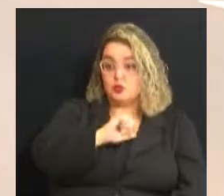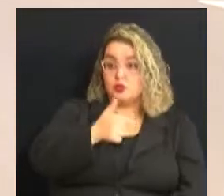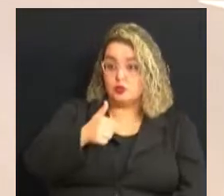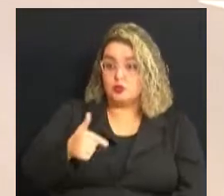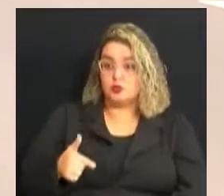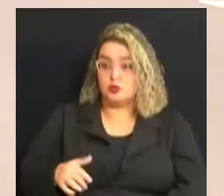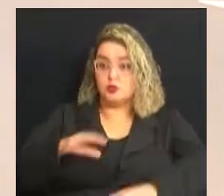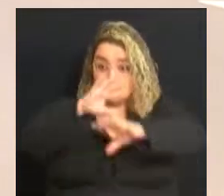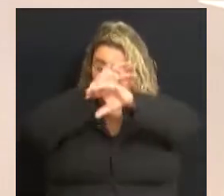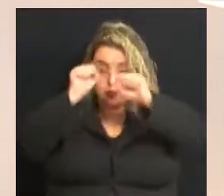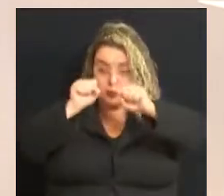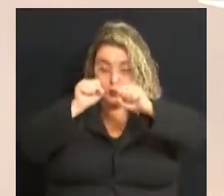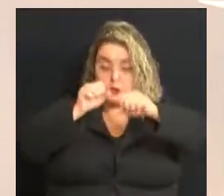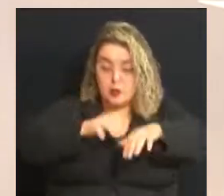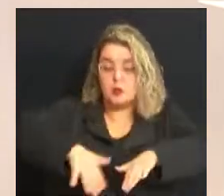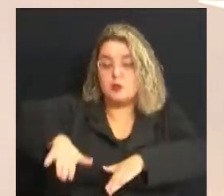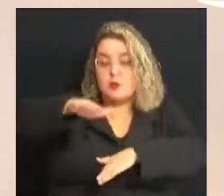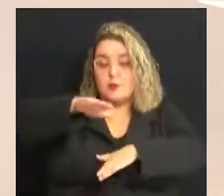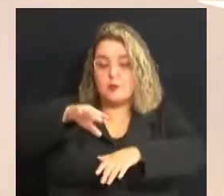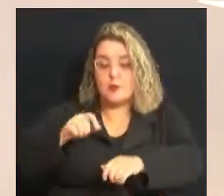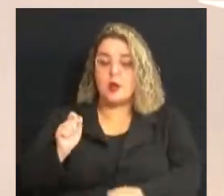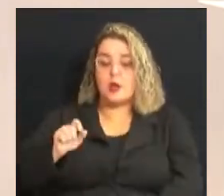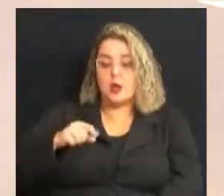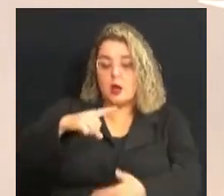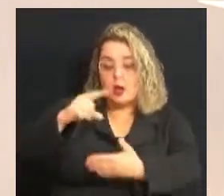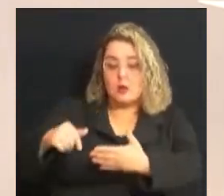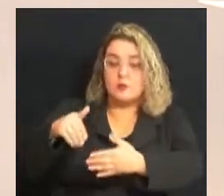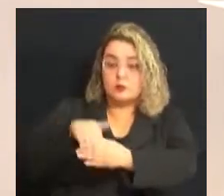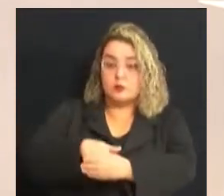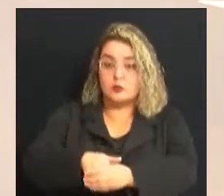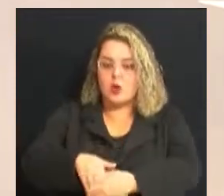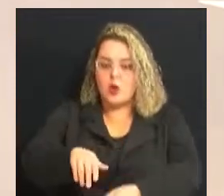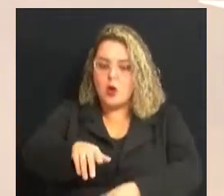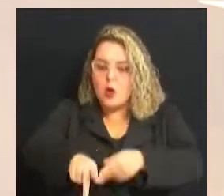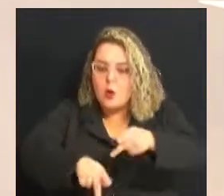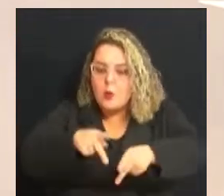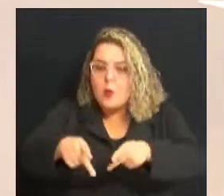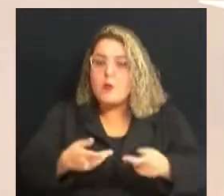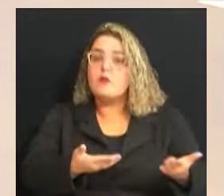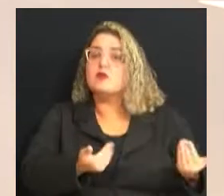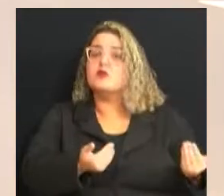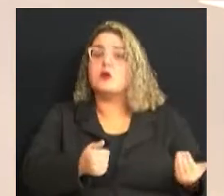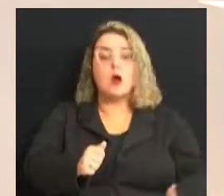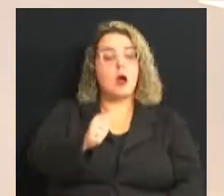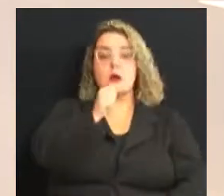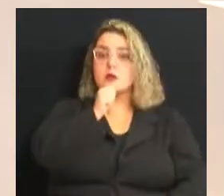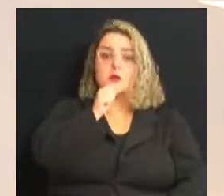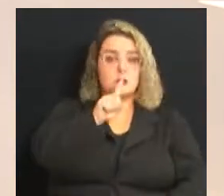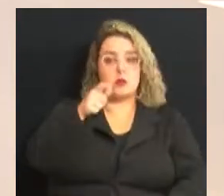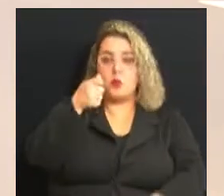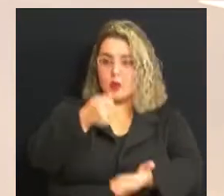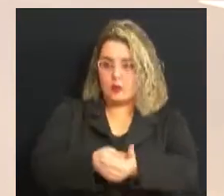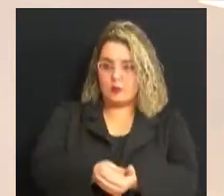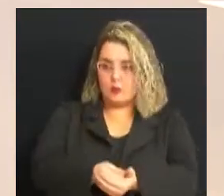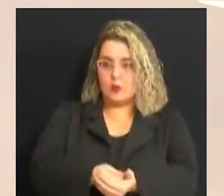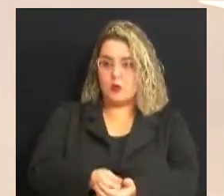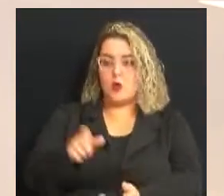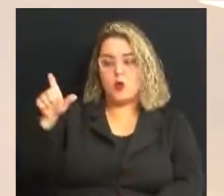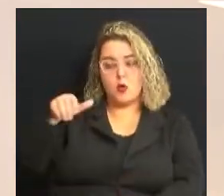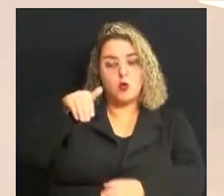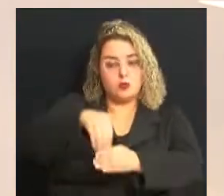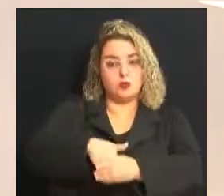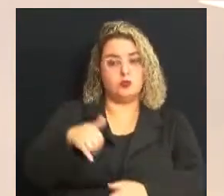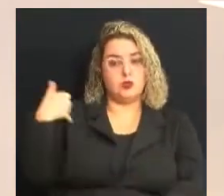2022 do Tribunal Superior Eleitoral é aquele público jovem que também ainda não é obrigado a votar